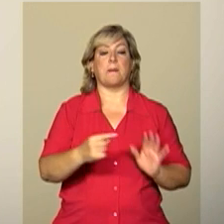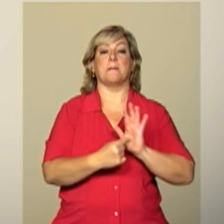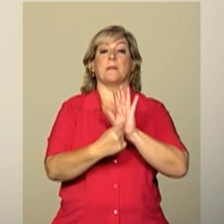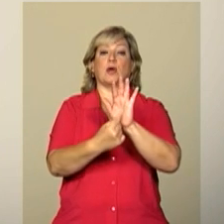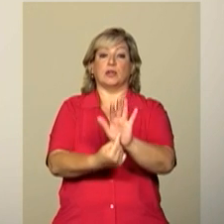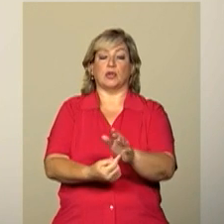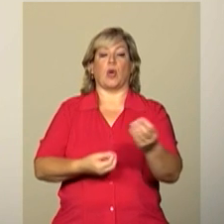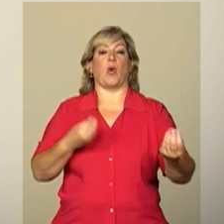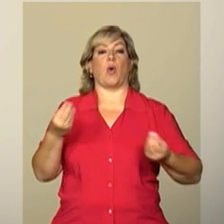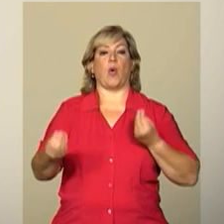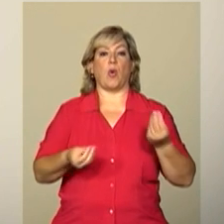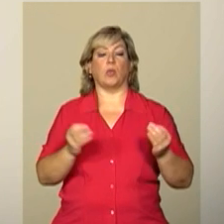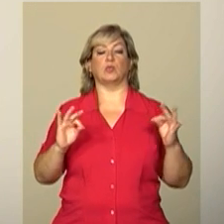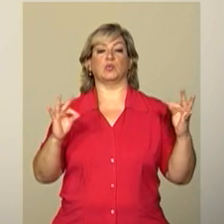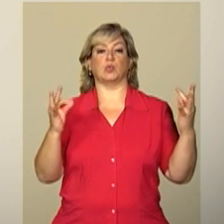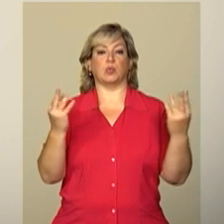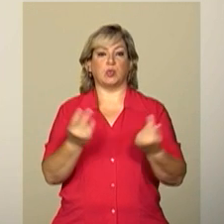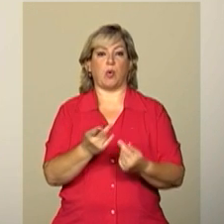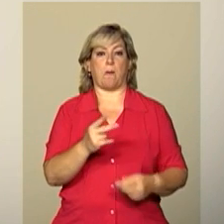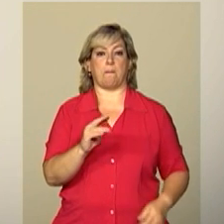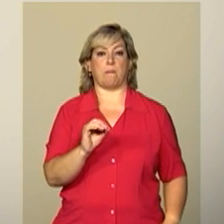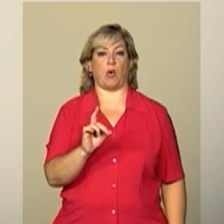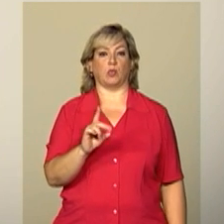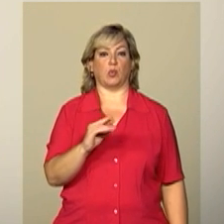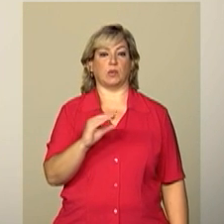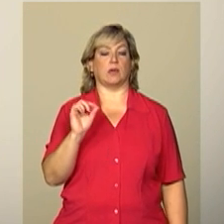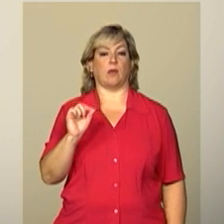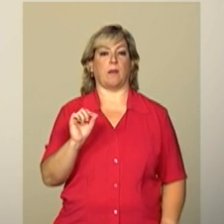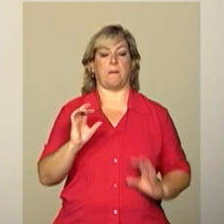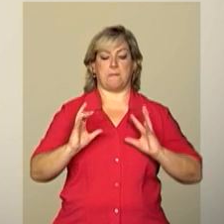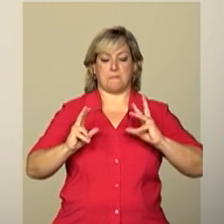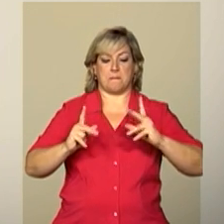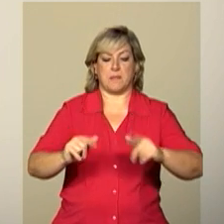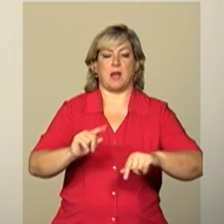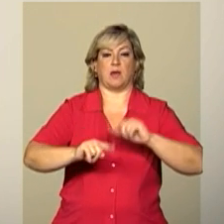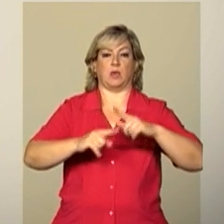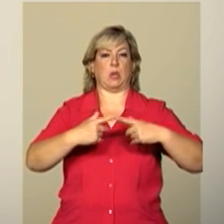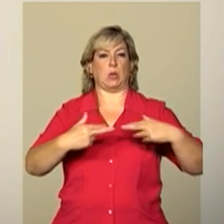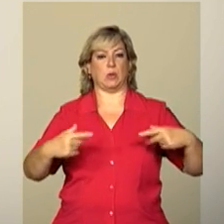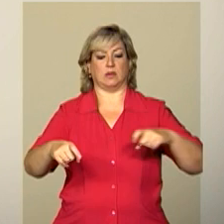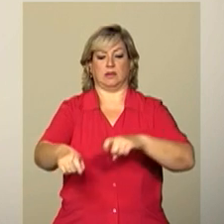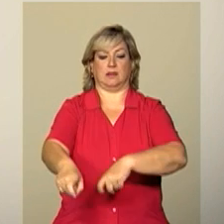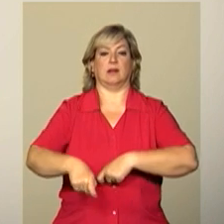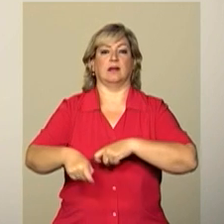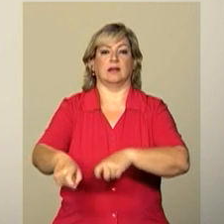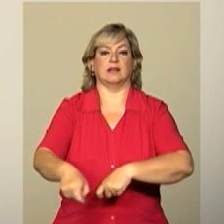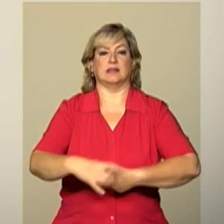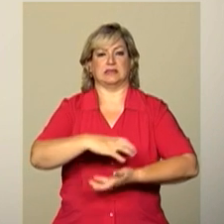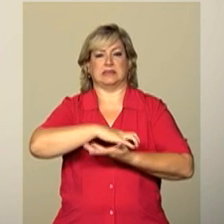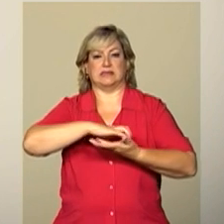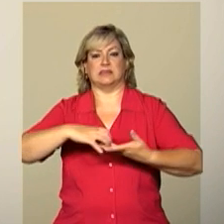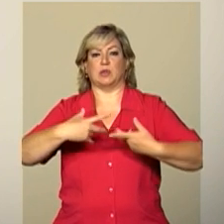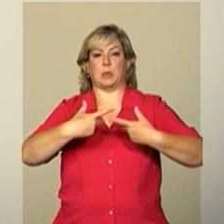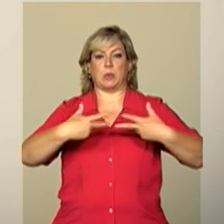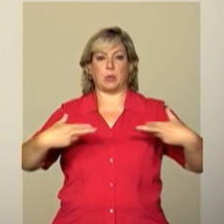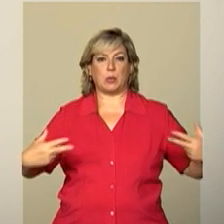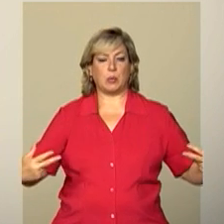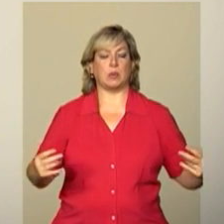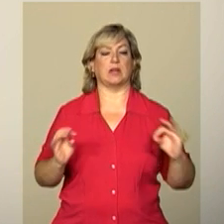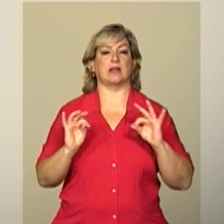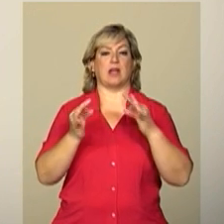mostrar toda a produção de máquinas equipamentos agrícolas de várias Tecnologias para o